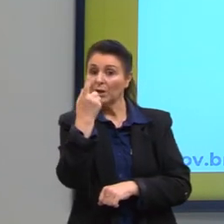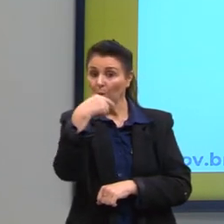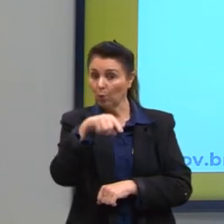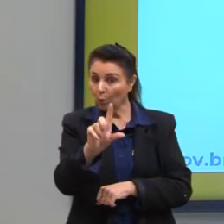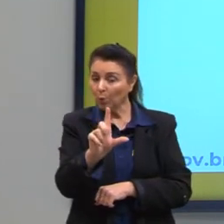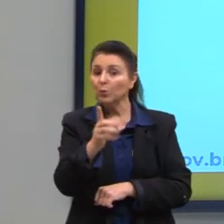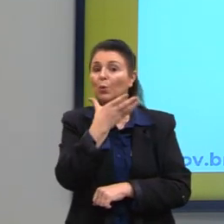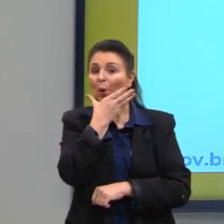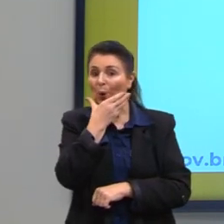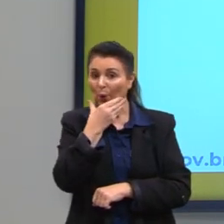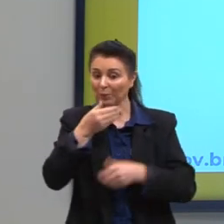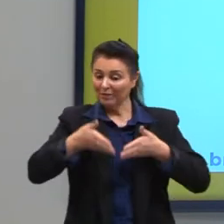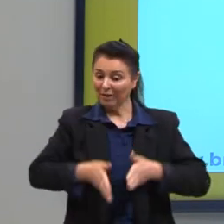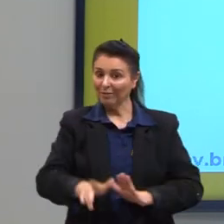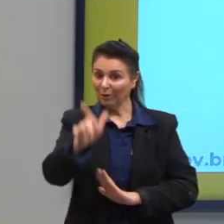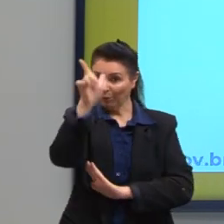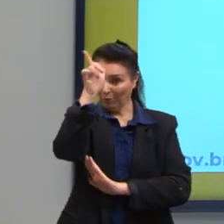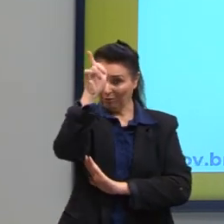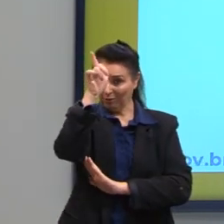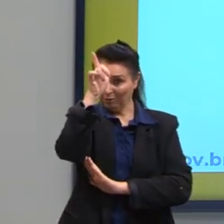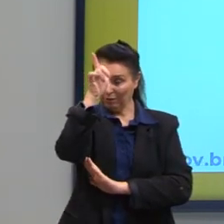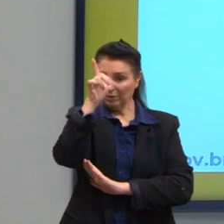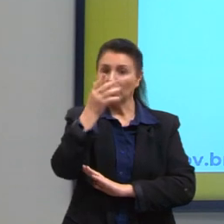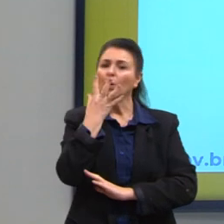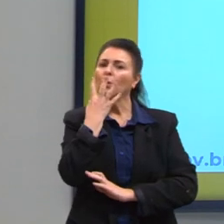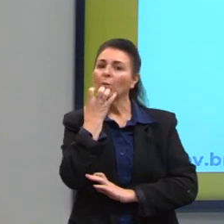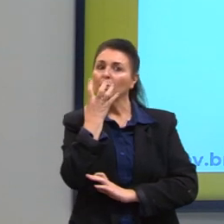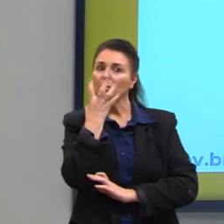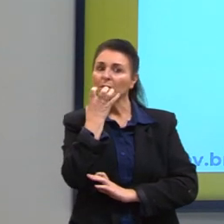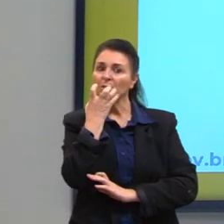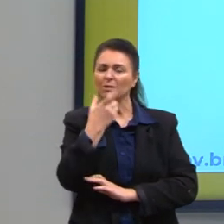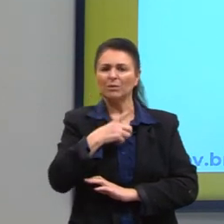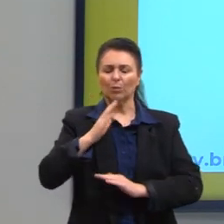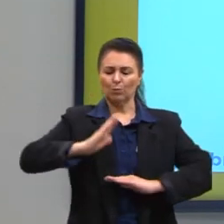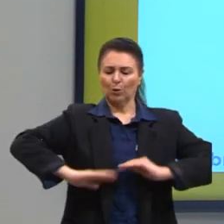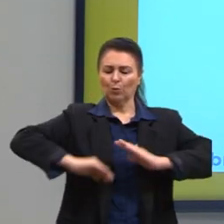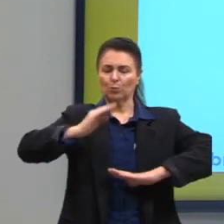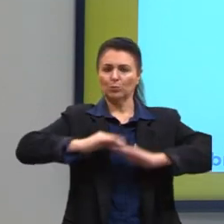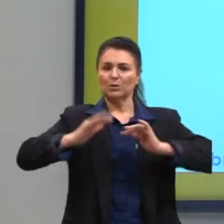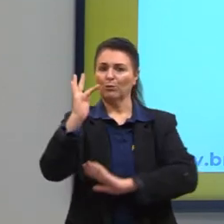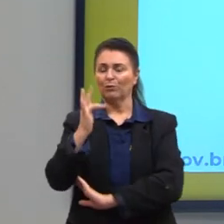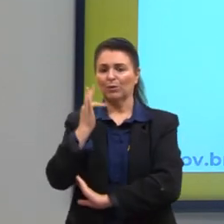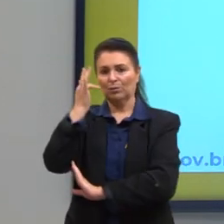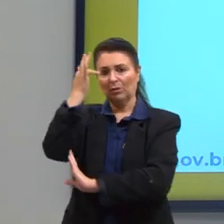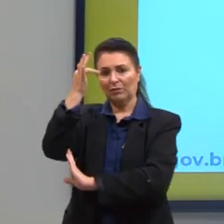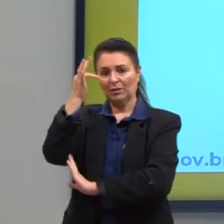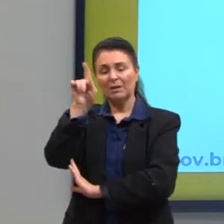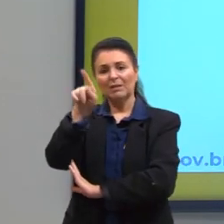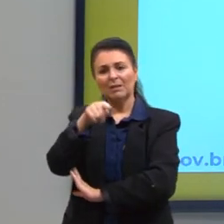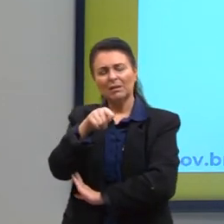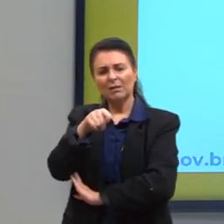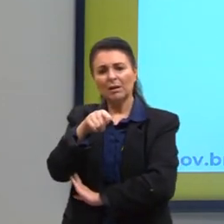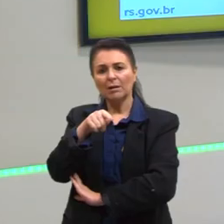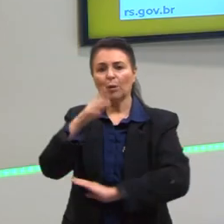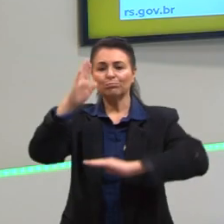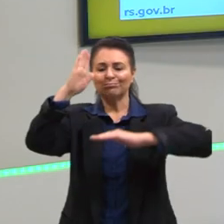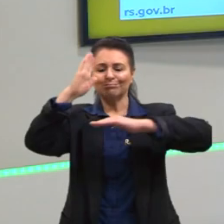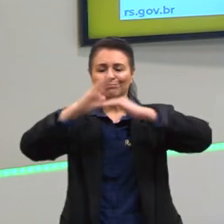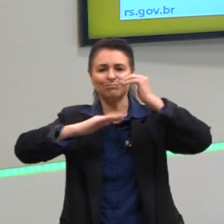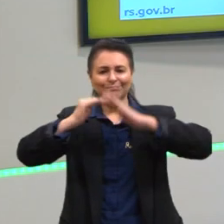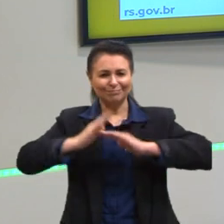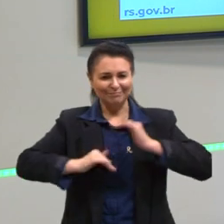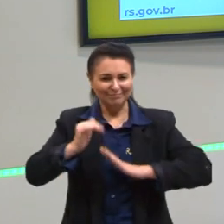alemão unit unit não tem uma é uma construção filosófica ele é um destruidor